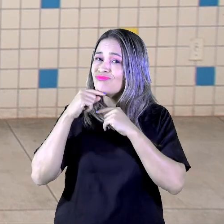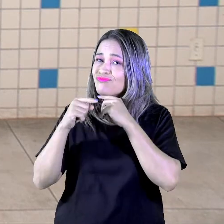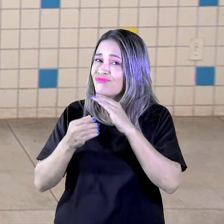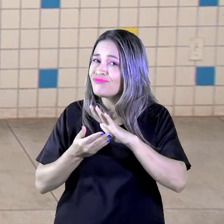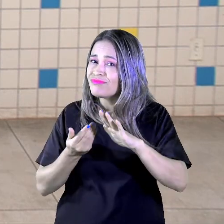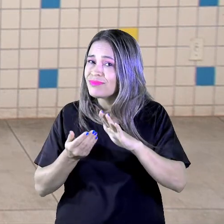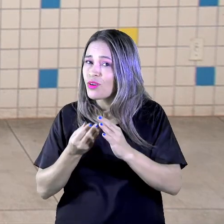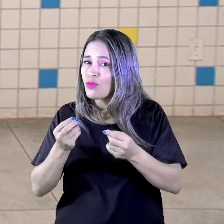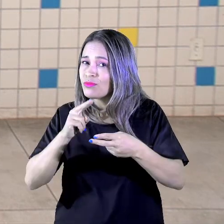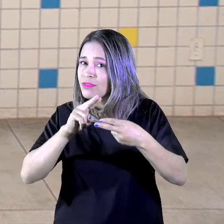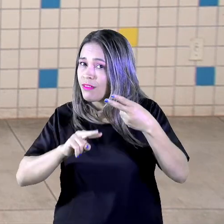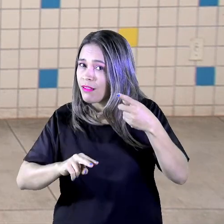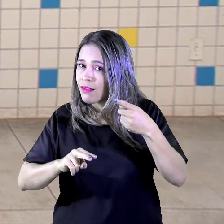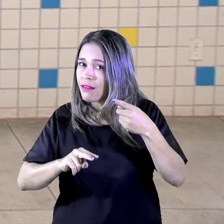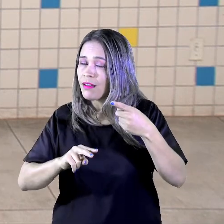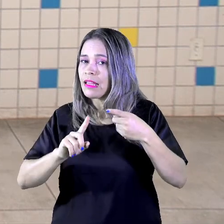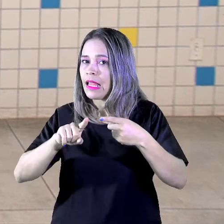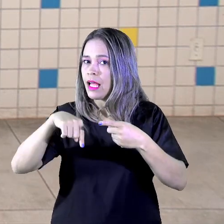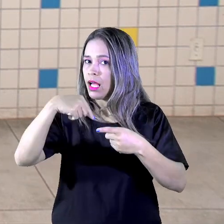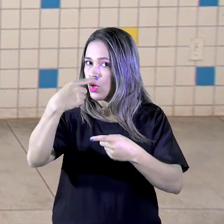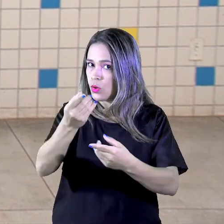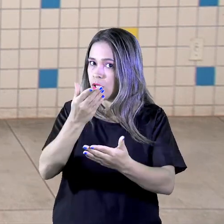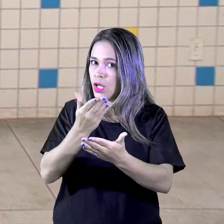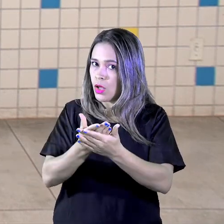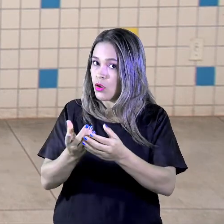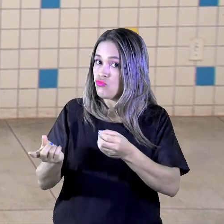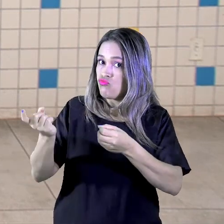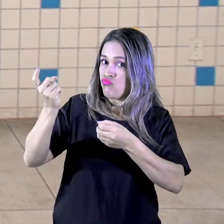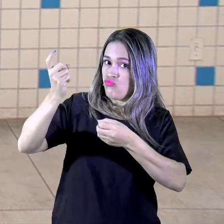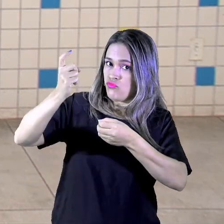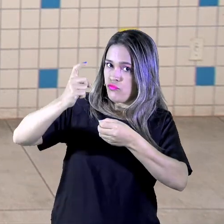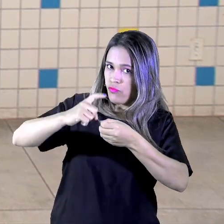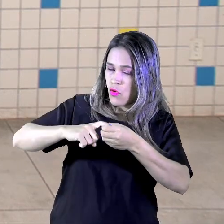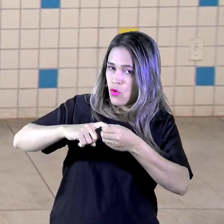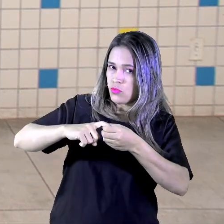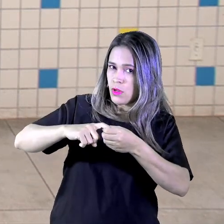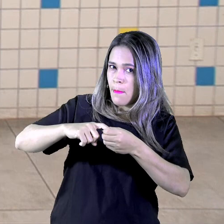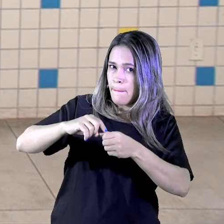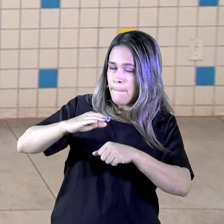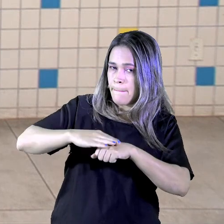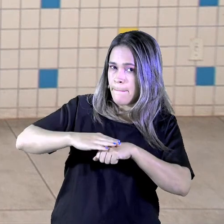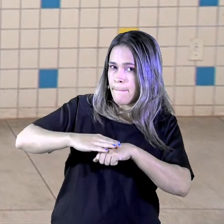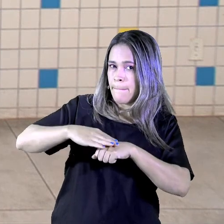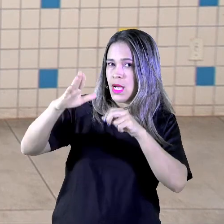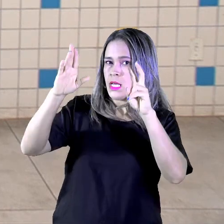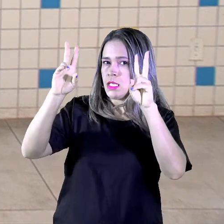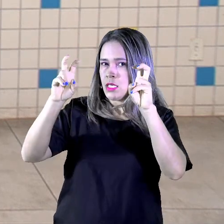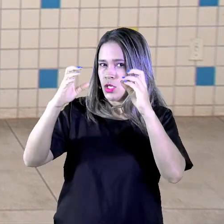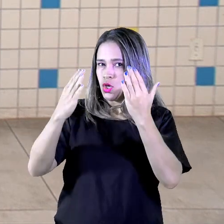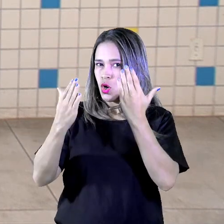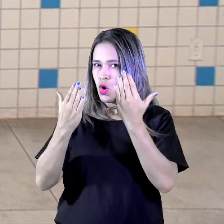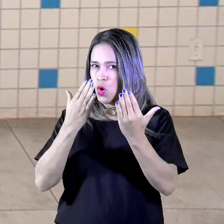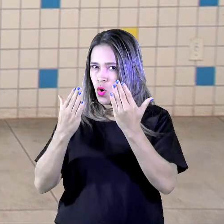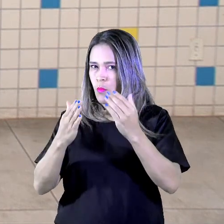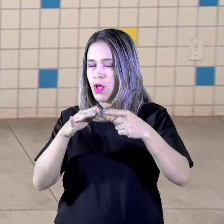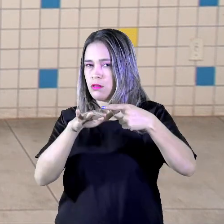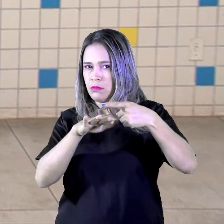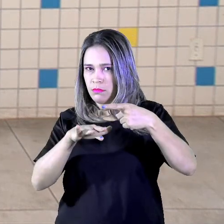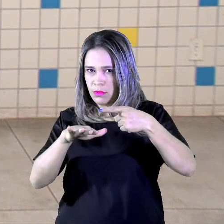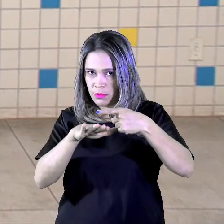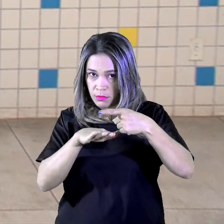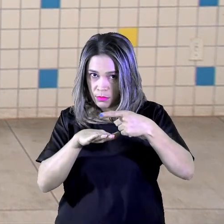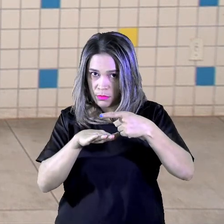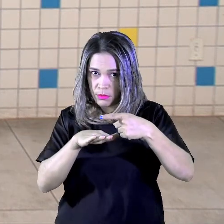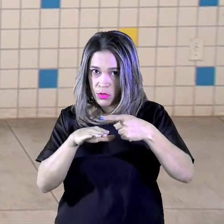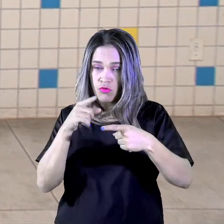lê. E na próxima aula a gente volta com mais assuntos de comparação de fração, vamos